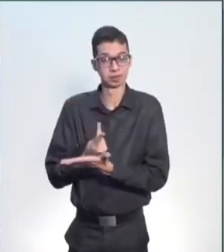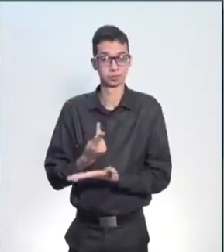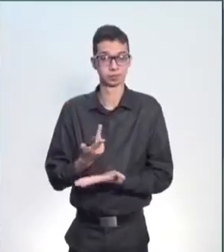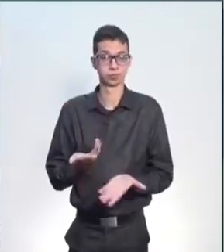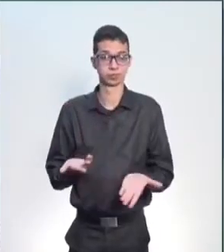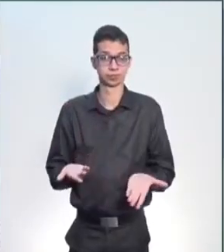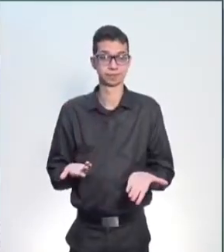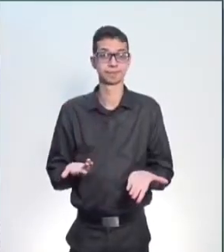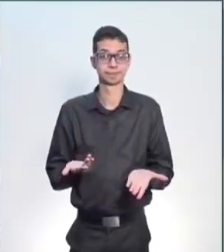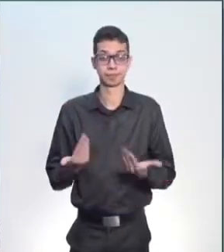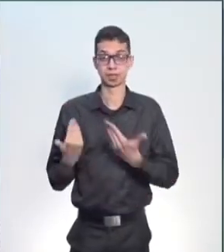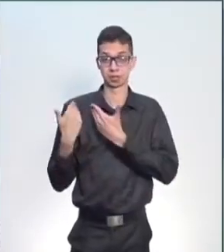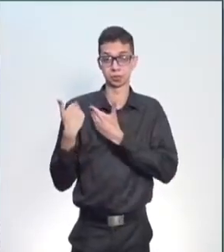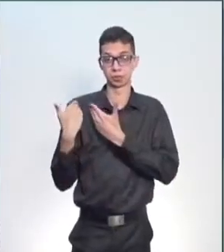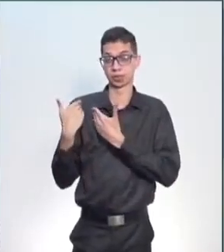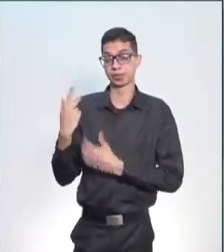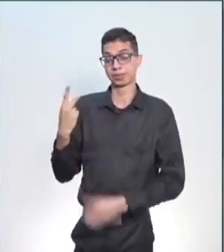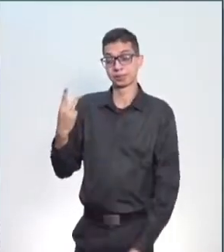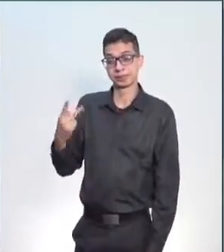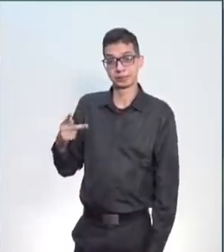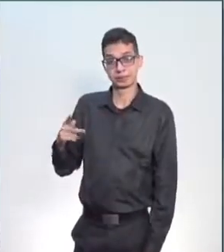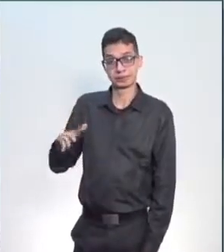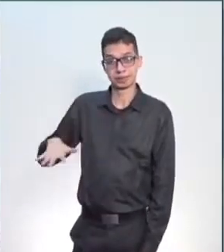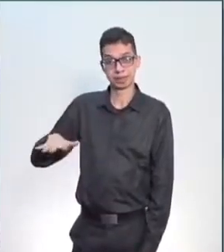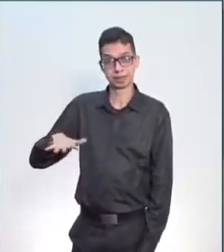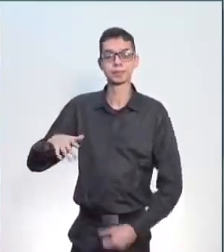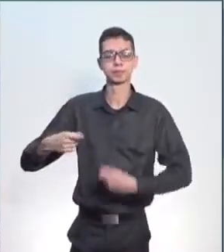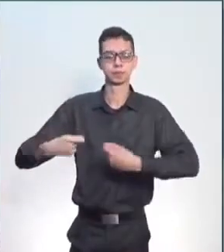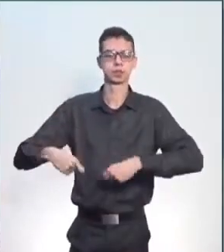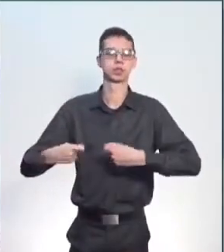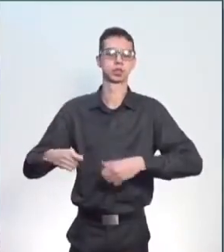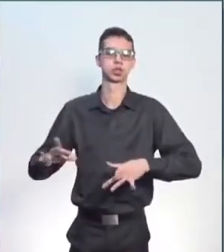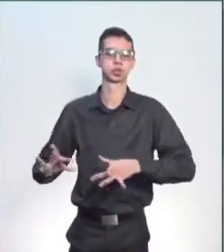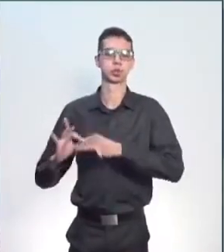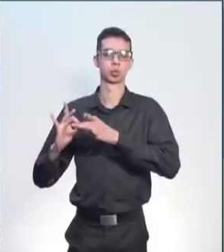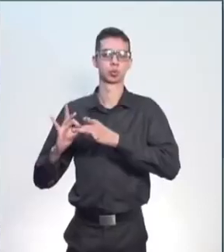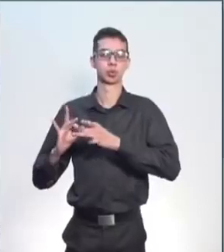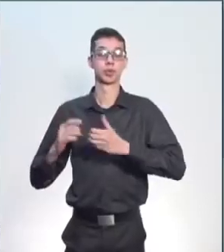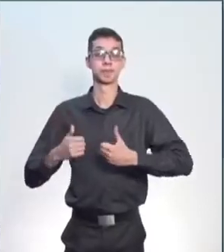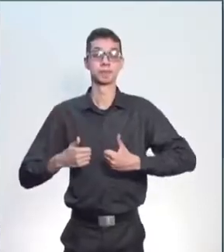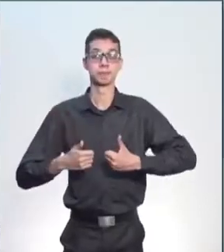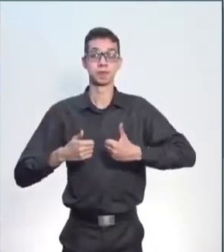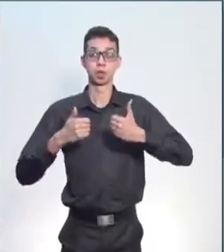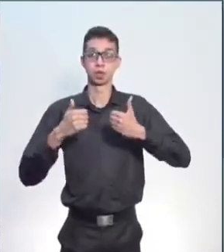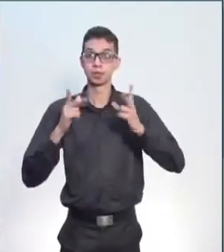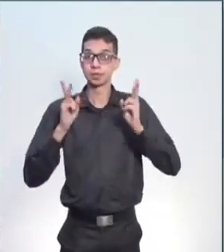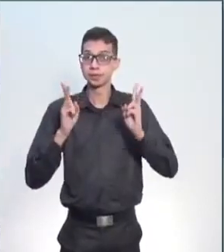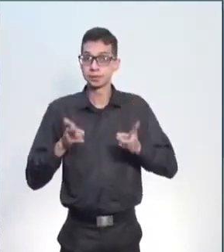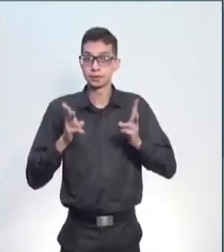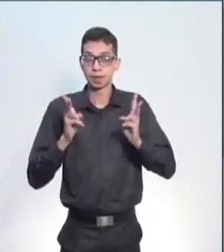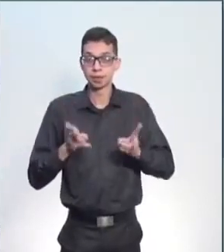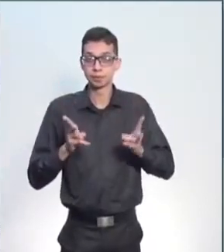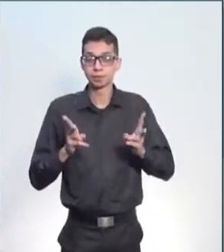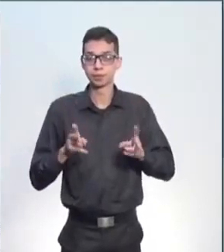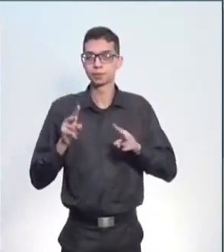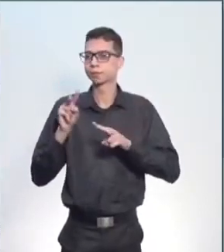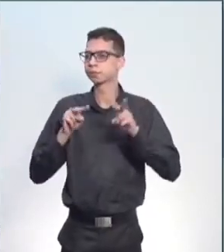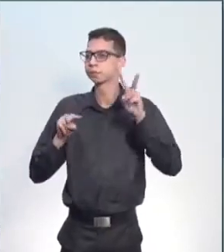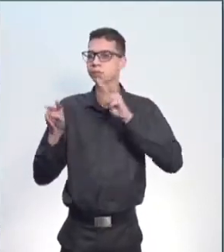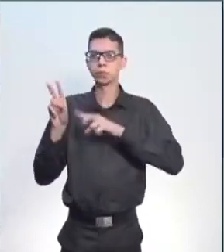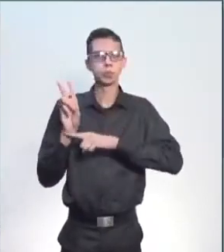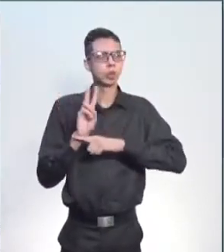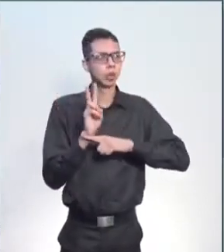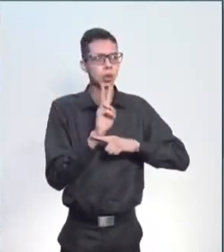caber àquele grupo. Então, eles têm que agir juntos para a melhor olhar, o melhor